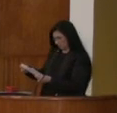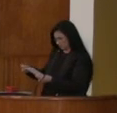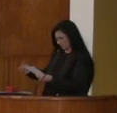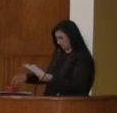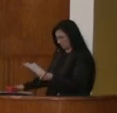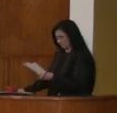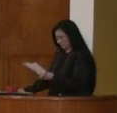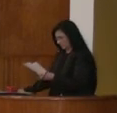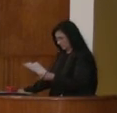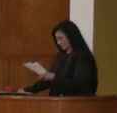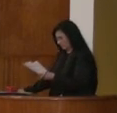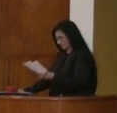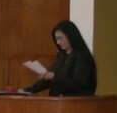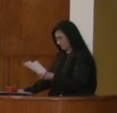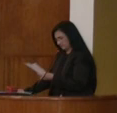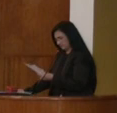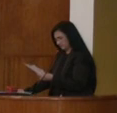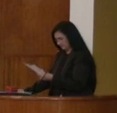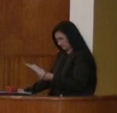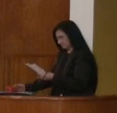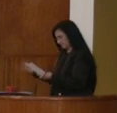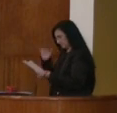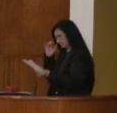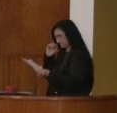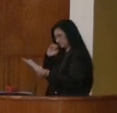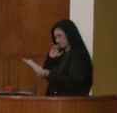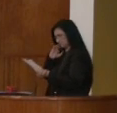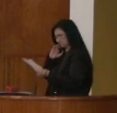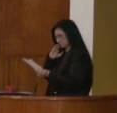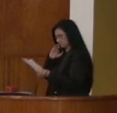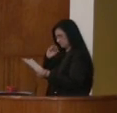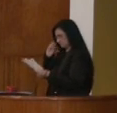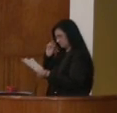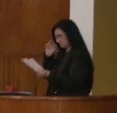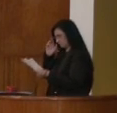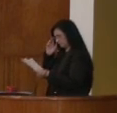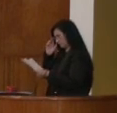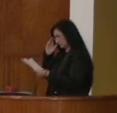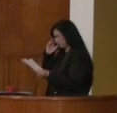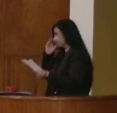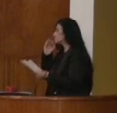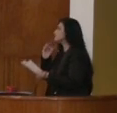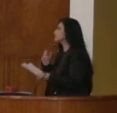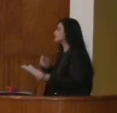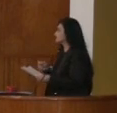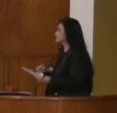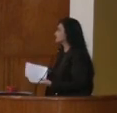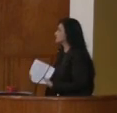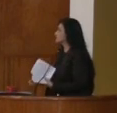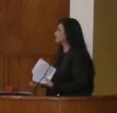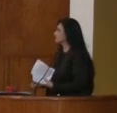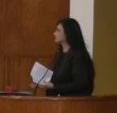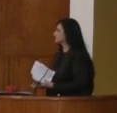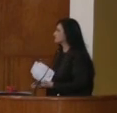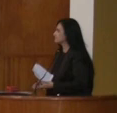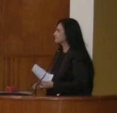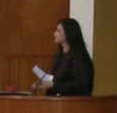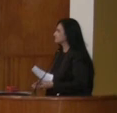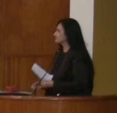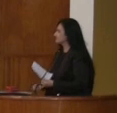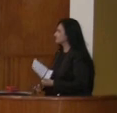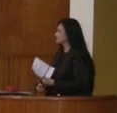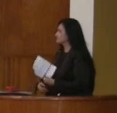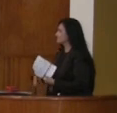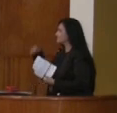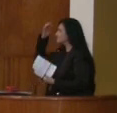que qualquer outra pessoa, independente da característica dela, tem que ser promovida. Daqui a pouco tem um diretor